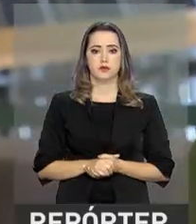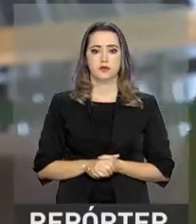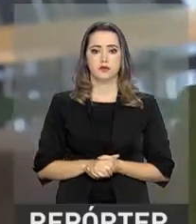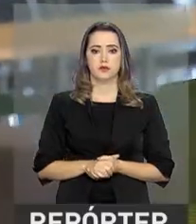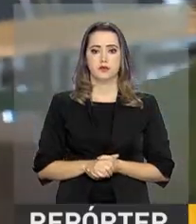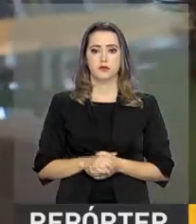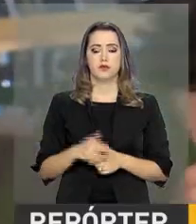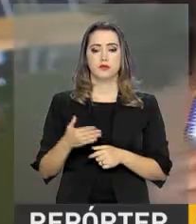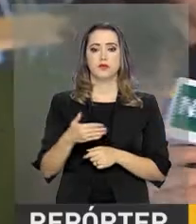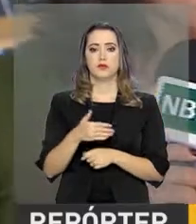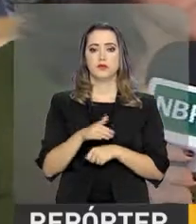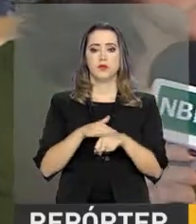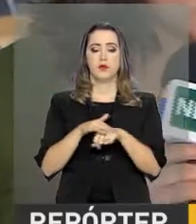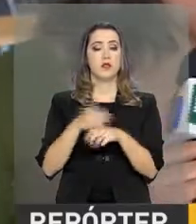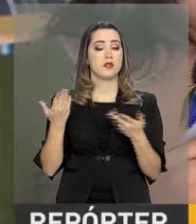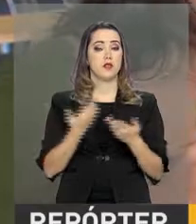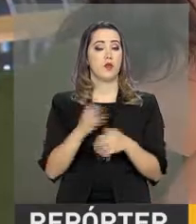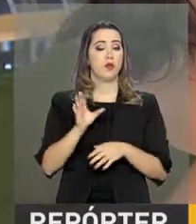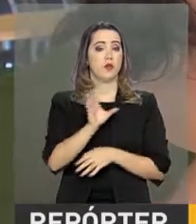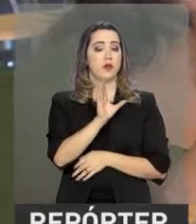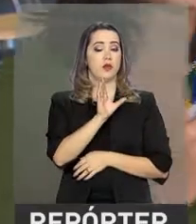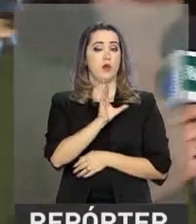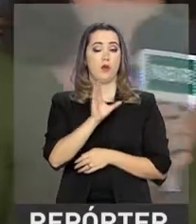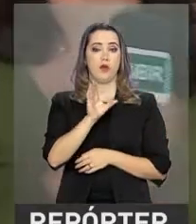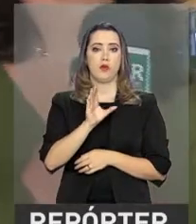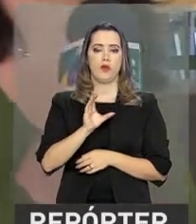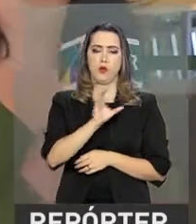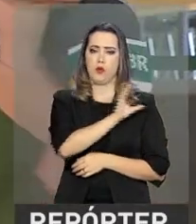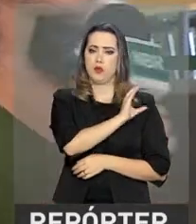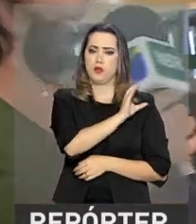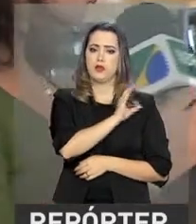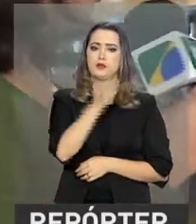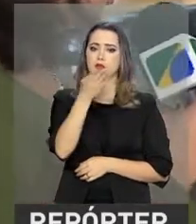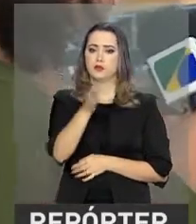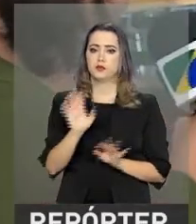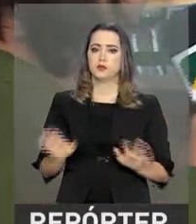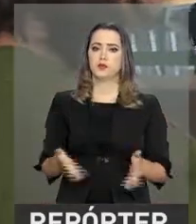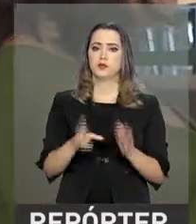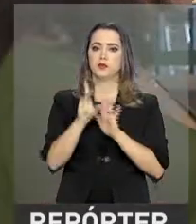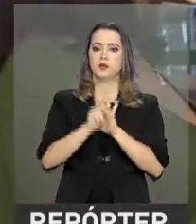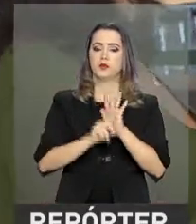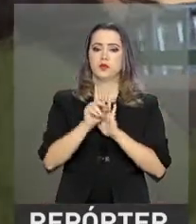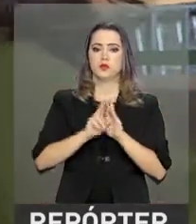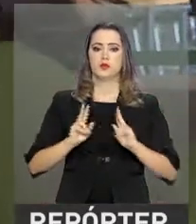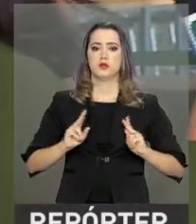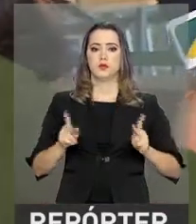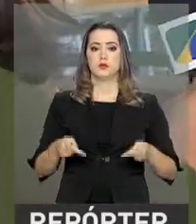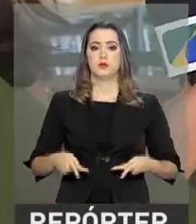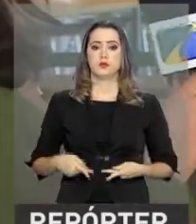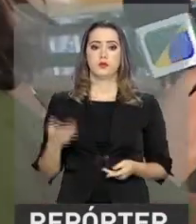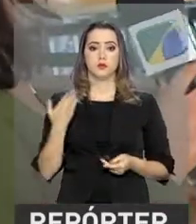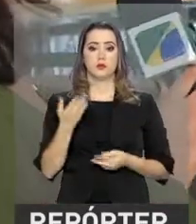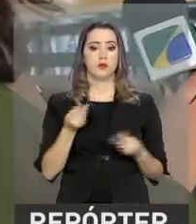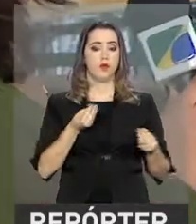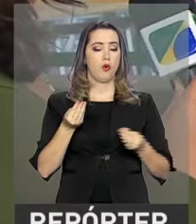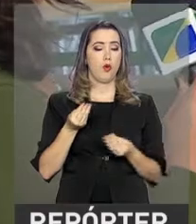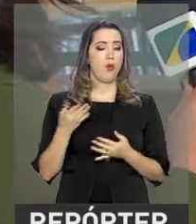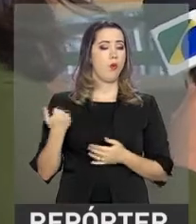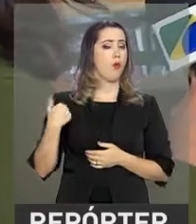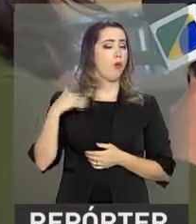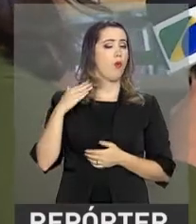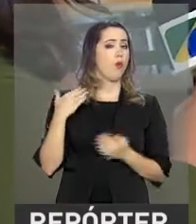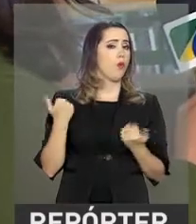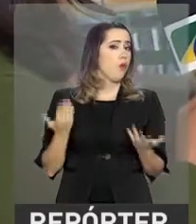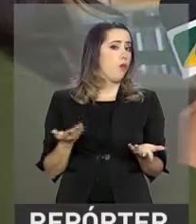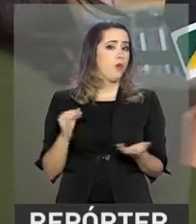converso agora com a coordenadora de promoção dos direitos da criança e do adolescente do Ministério dos Direitos Humanos, Inajara Oliveira. Inajara, qual a importância de uma